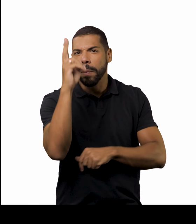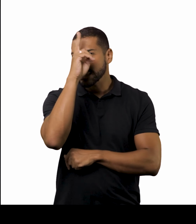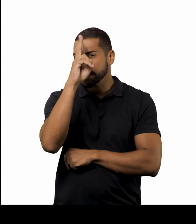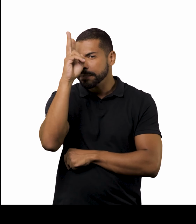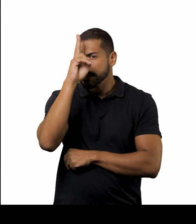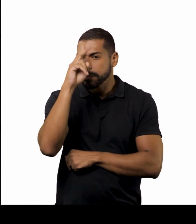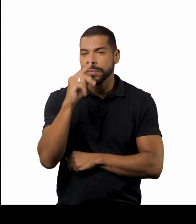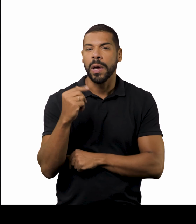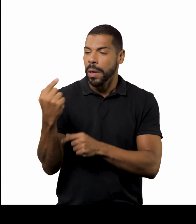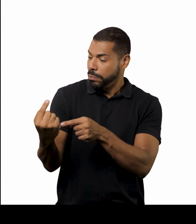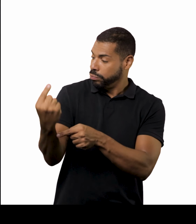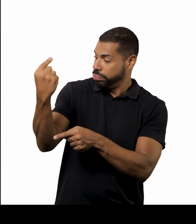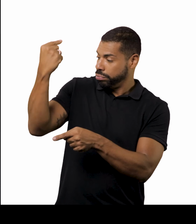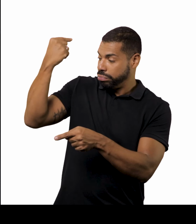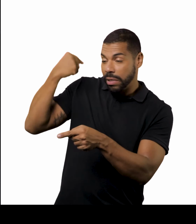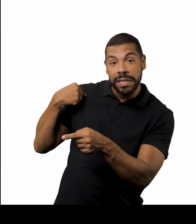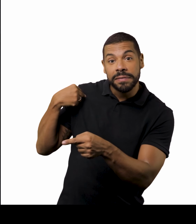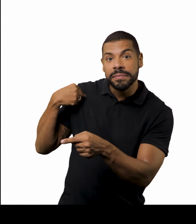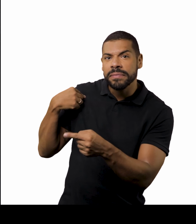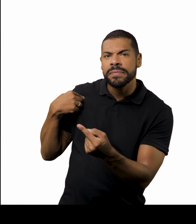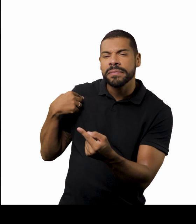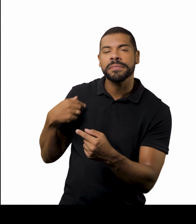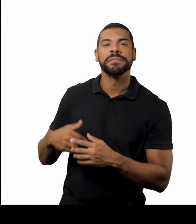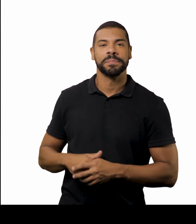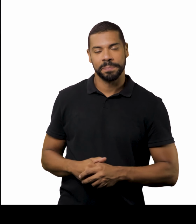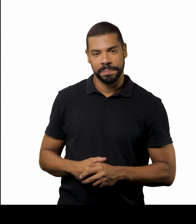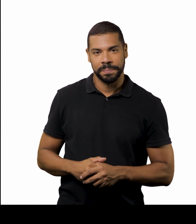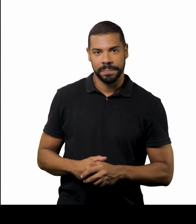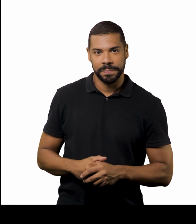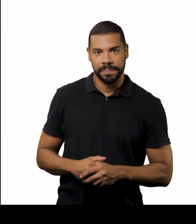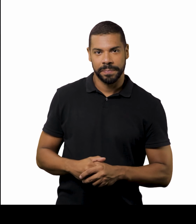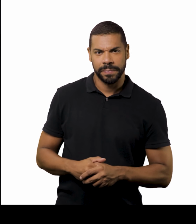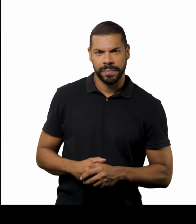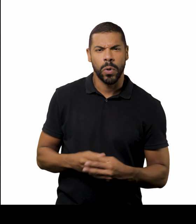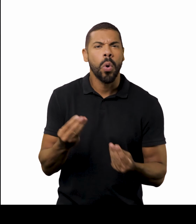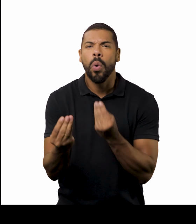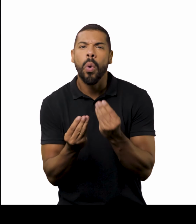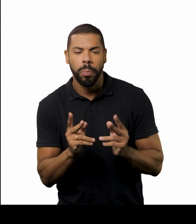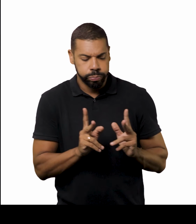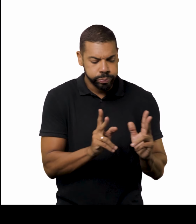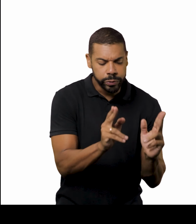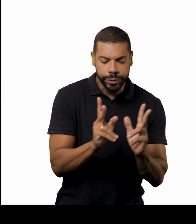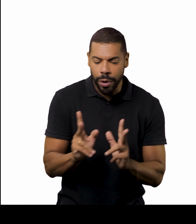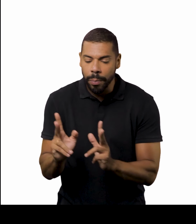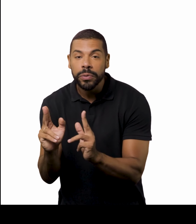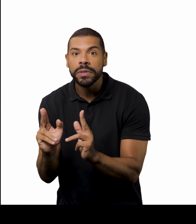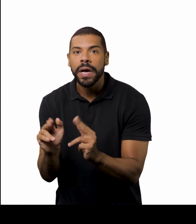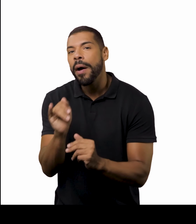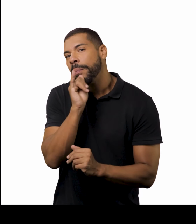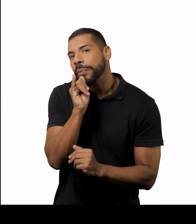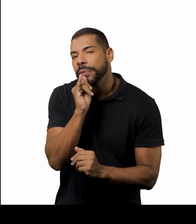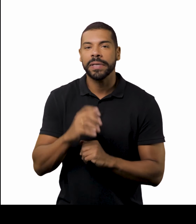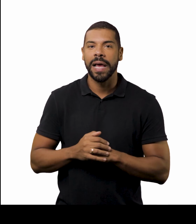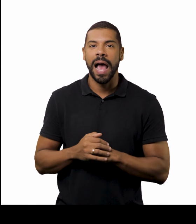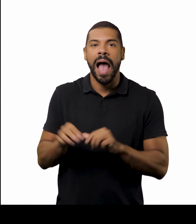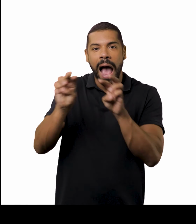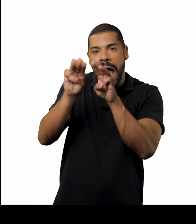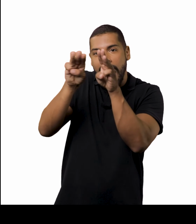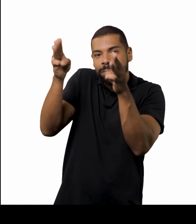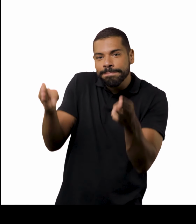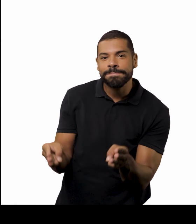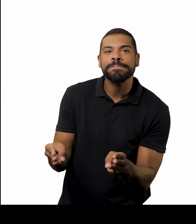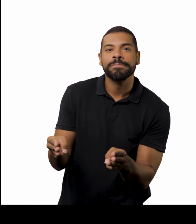uma marcadora do seu tempo, não só das tendências, né? Mas acho que também quando a gente pensa a moda no museu,